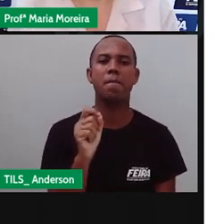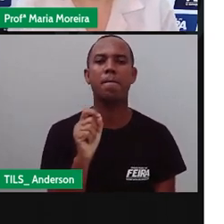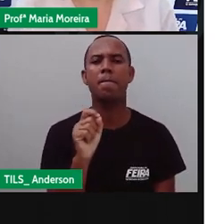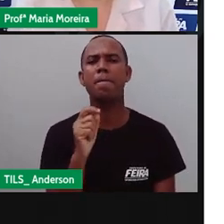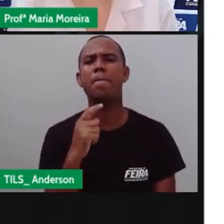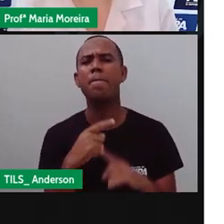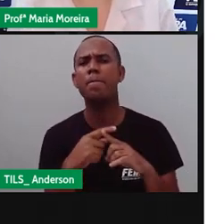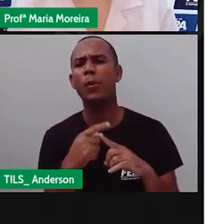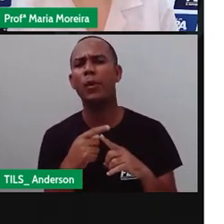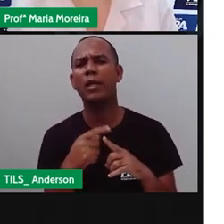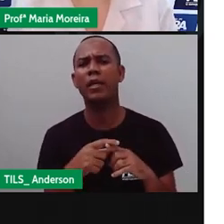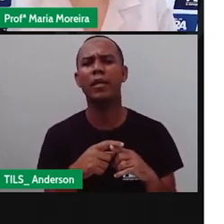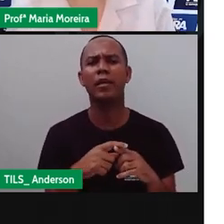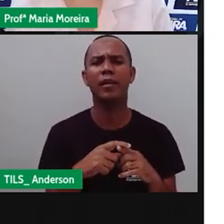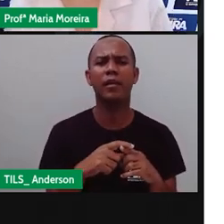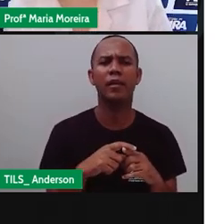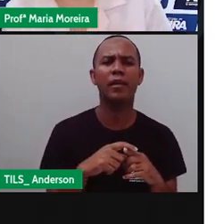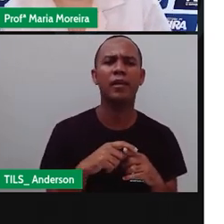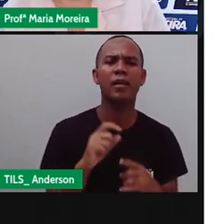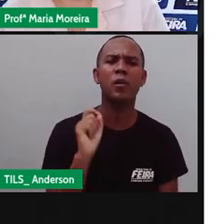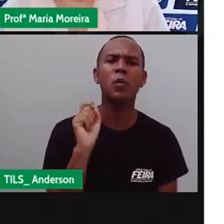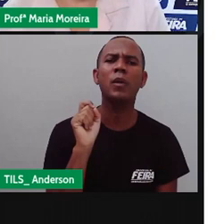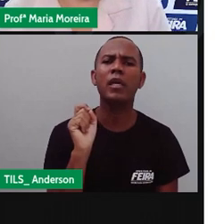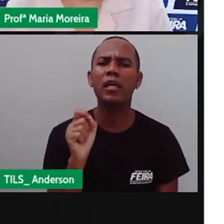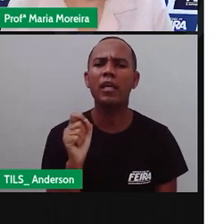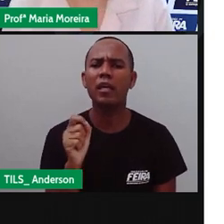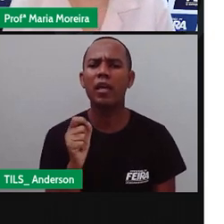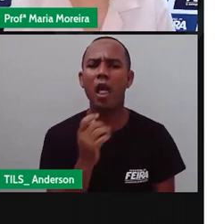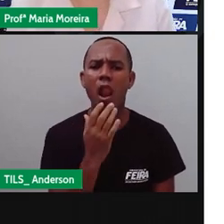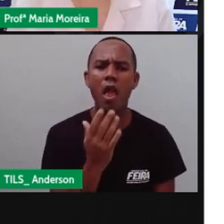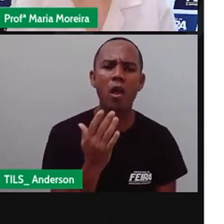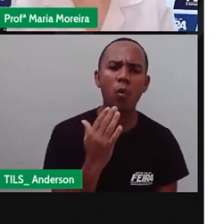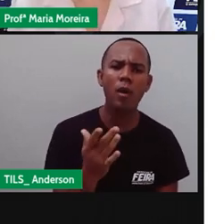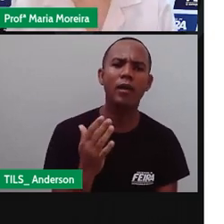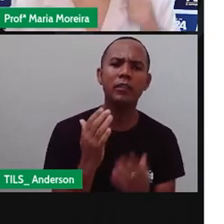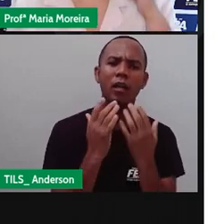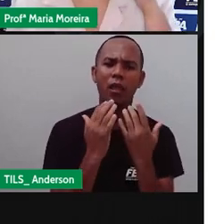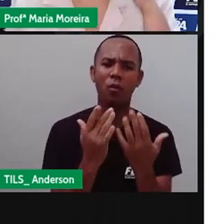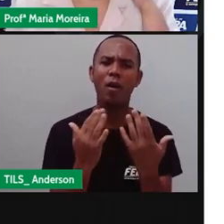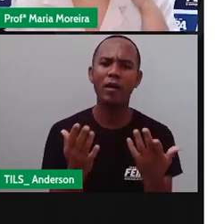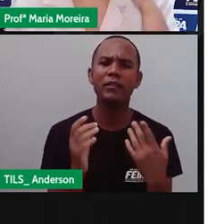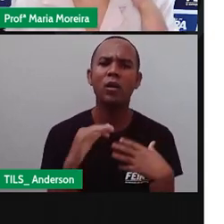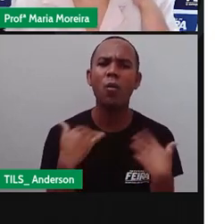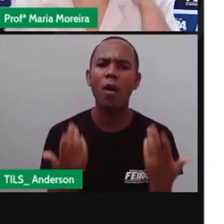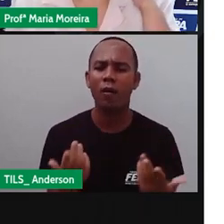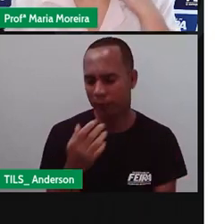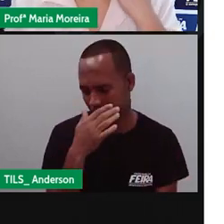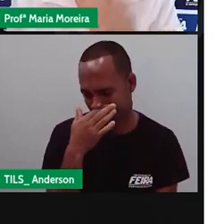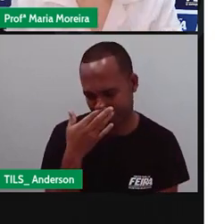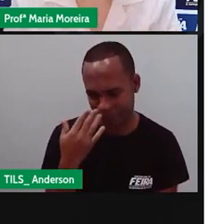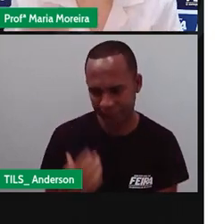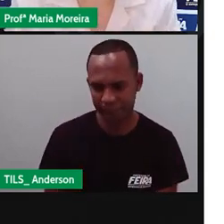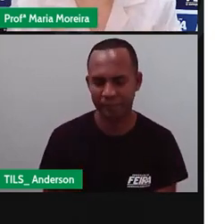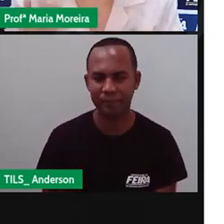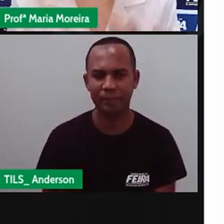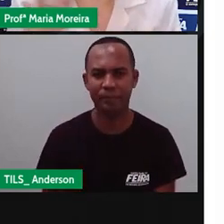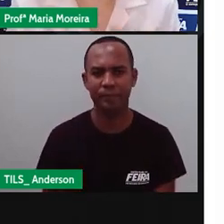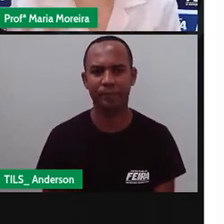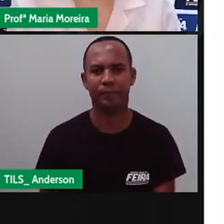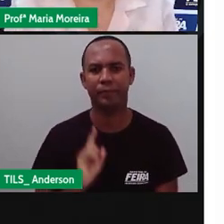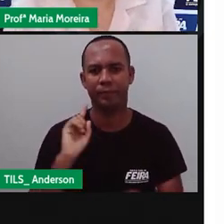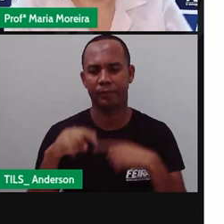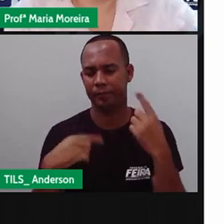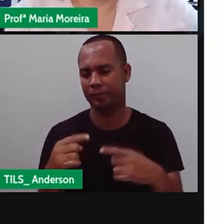quê? O quê? E é o quê? A linguagem, não é isso? Então, vamos. É curtinho, é rapidinho, tá? Porque depois a